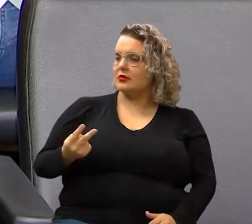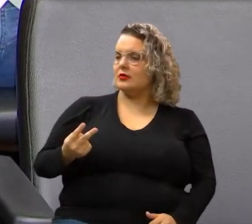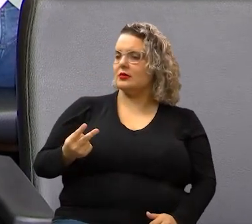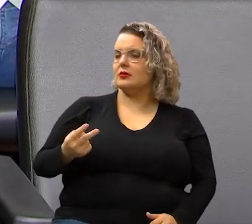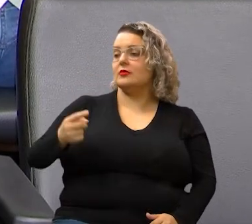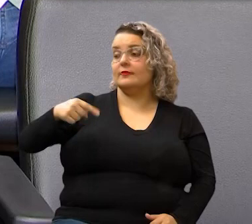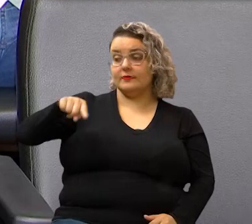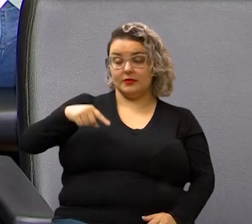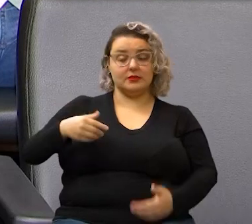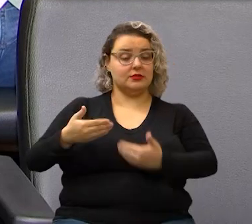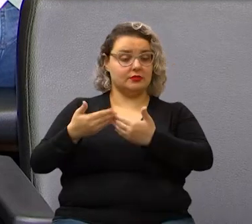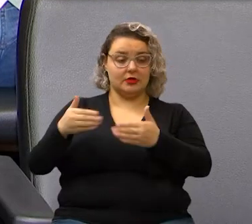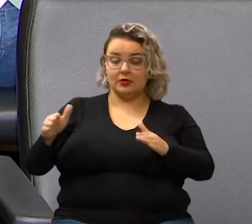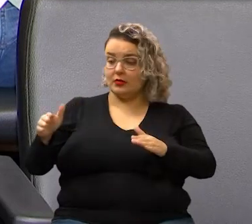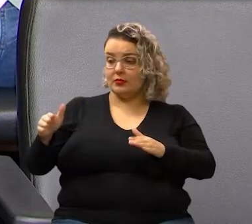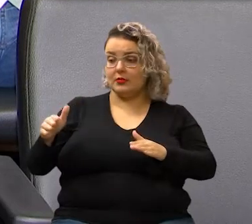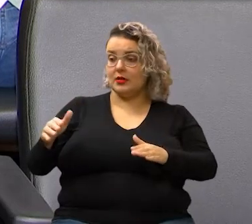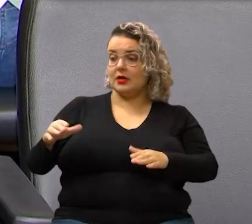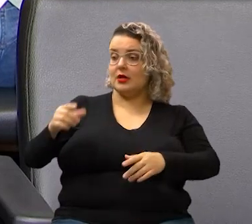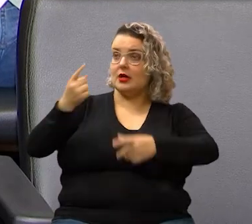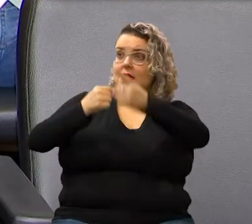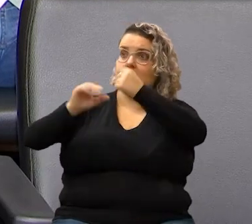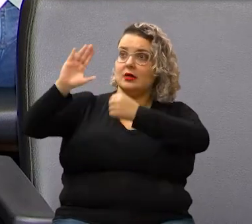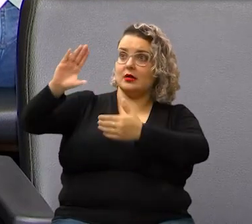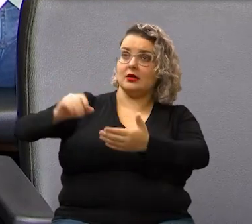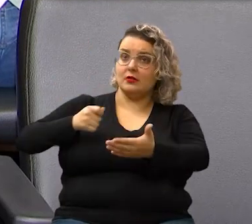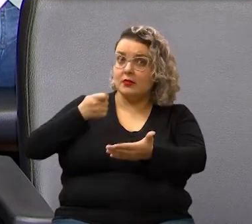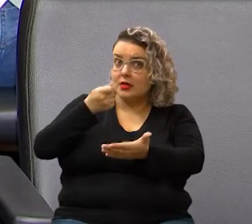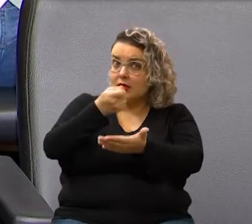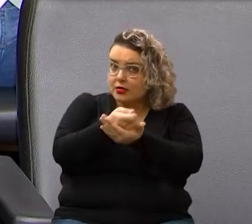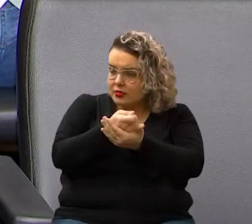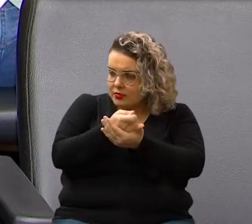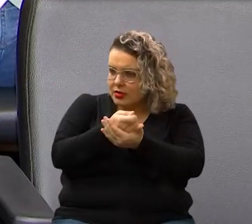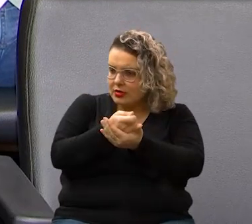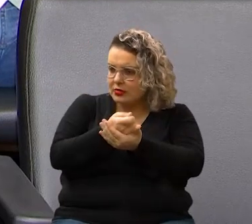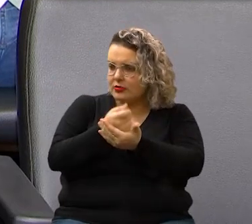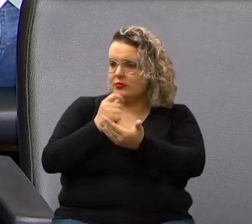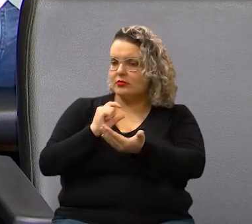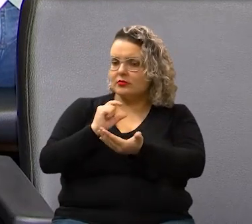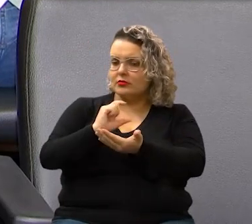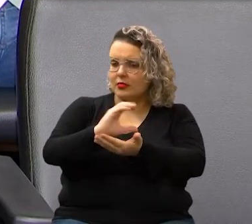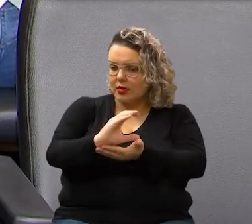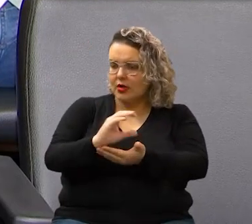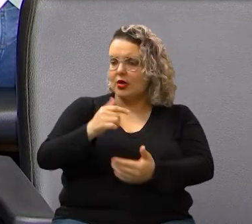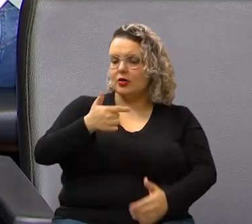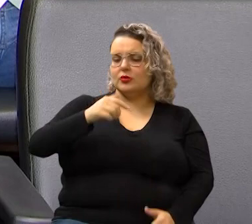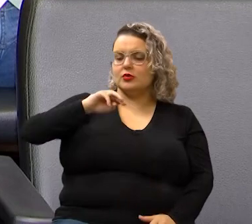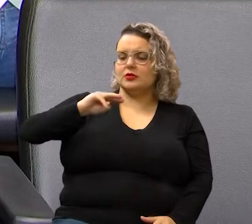vez vocês tiveram à disposição as emendas impositivas.